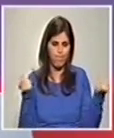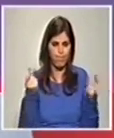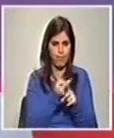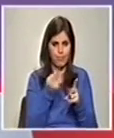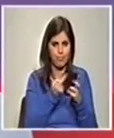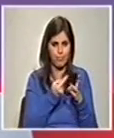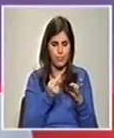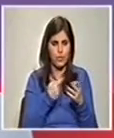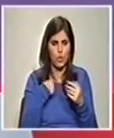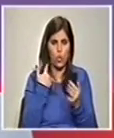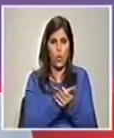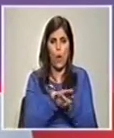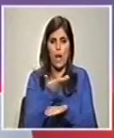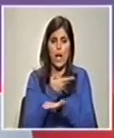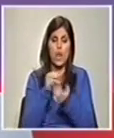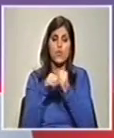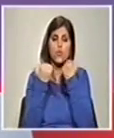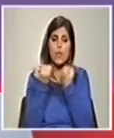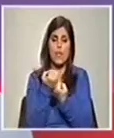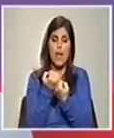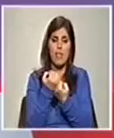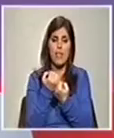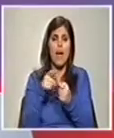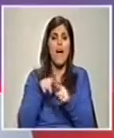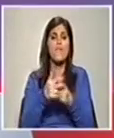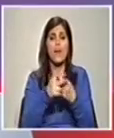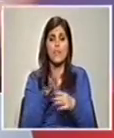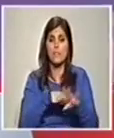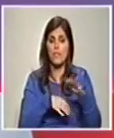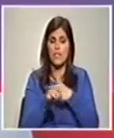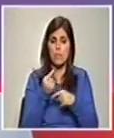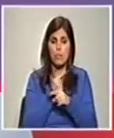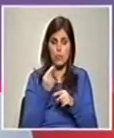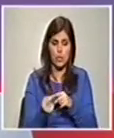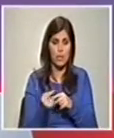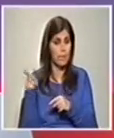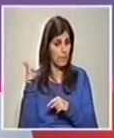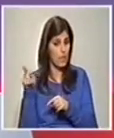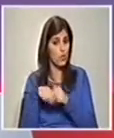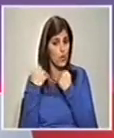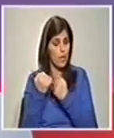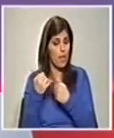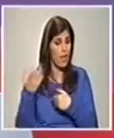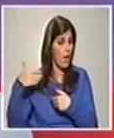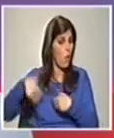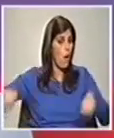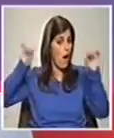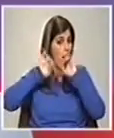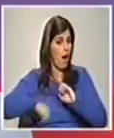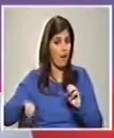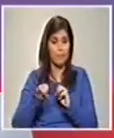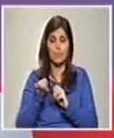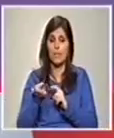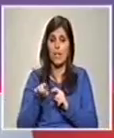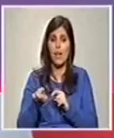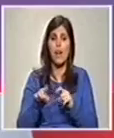eu tenho que dar à sociedade os instrumentos para o fazer, porque ela tradicionalmente não os tinha, não é? E, portanto, as